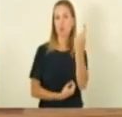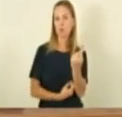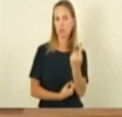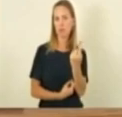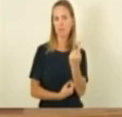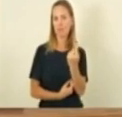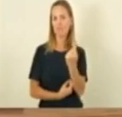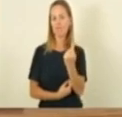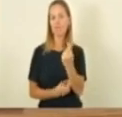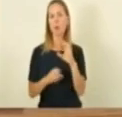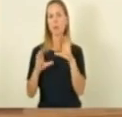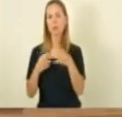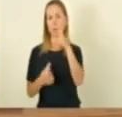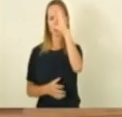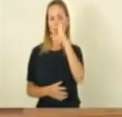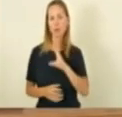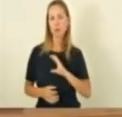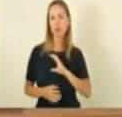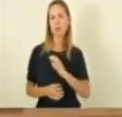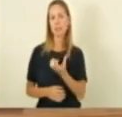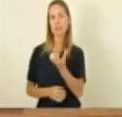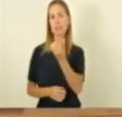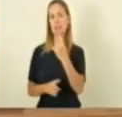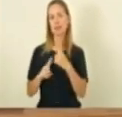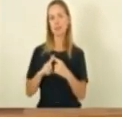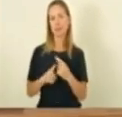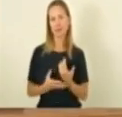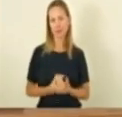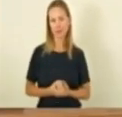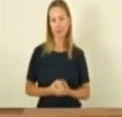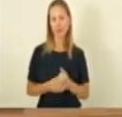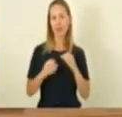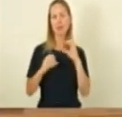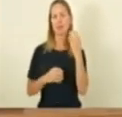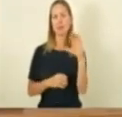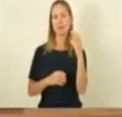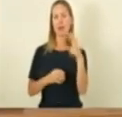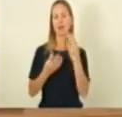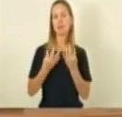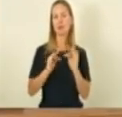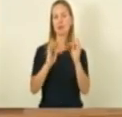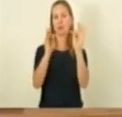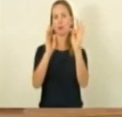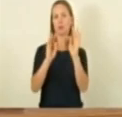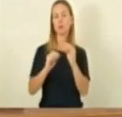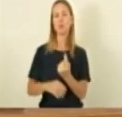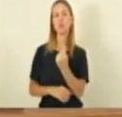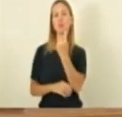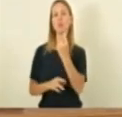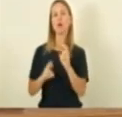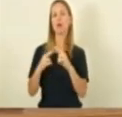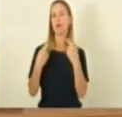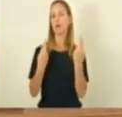Cidadania, 6 vezes. Ciência e tecnologia,